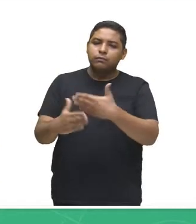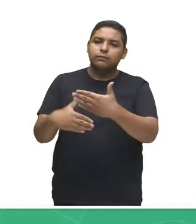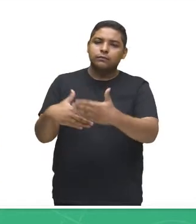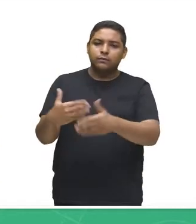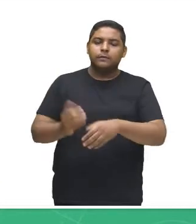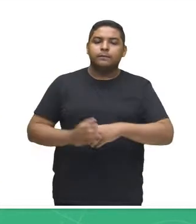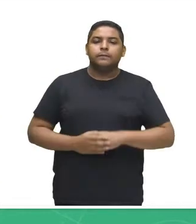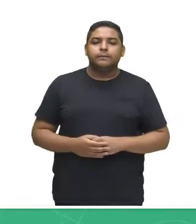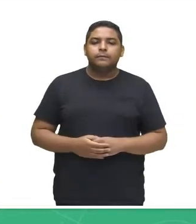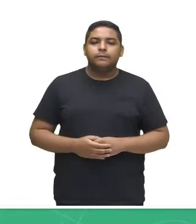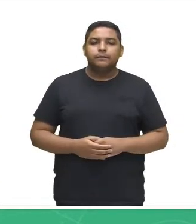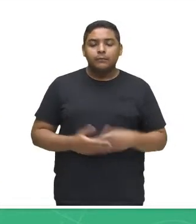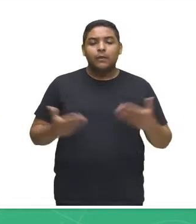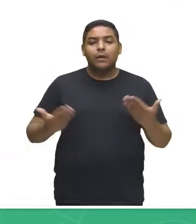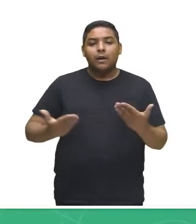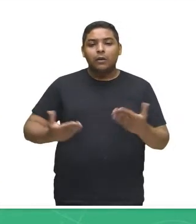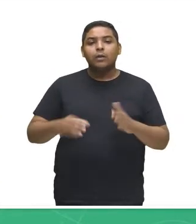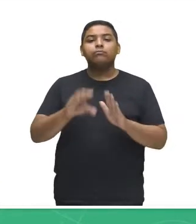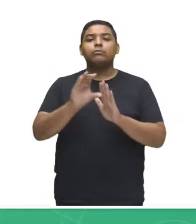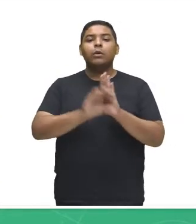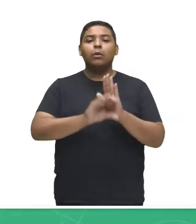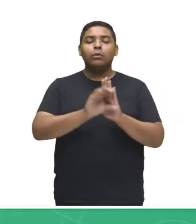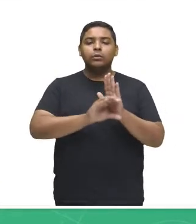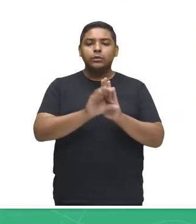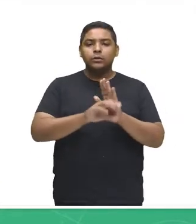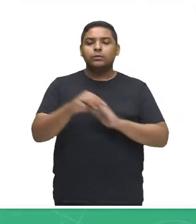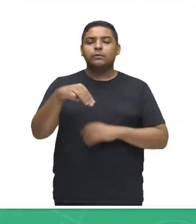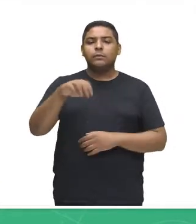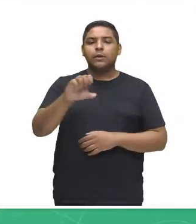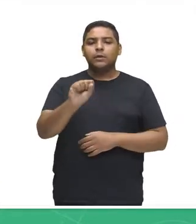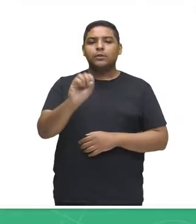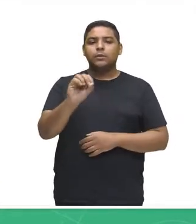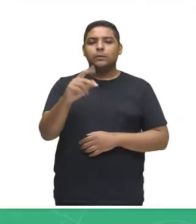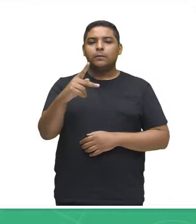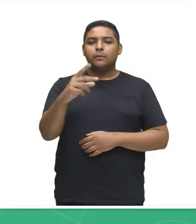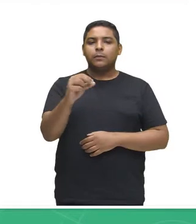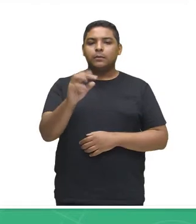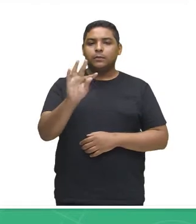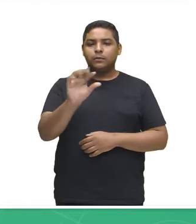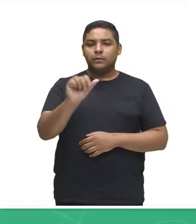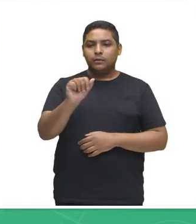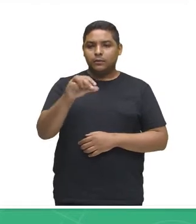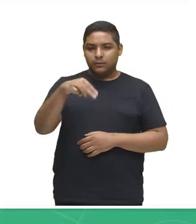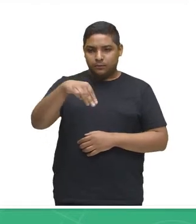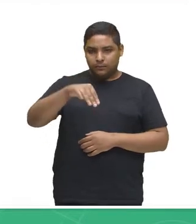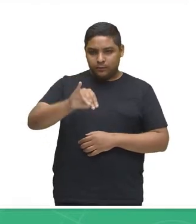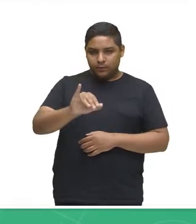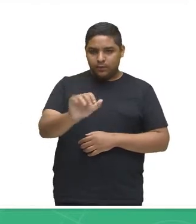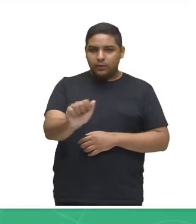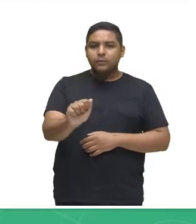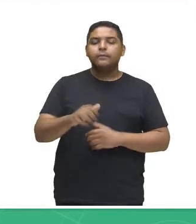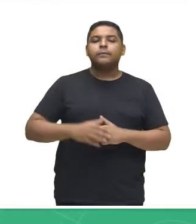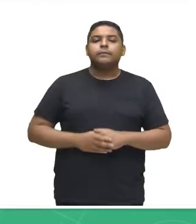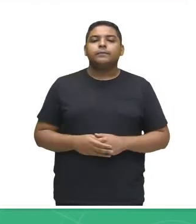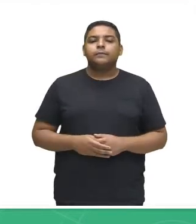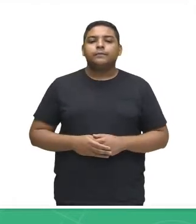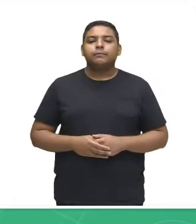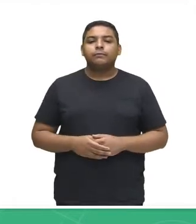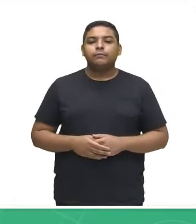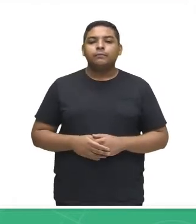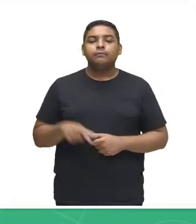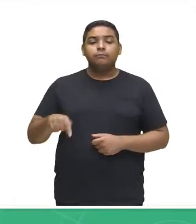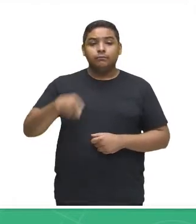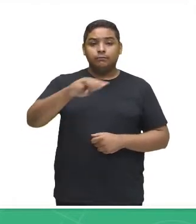nós vamos ver agora? O conceito de Mesopotâmia. Vamos lá? Olha aí. A Mesopotâmia,